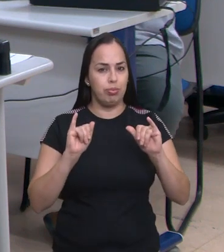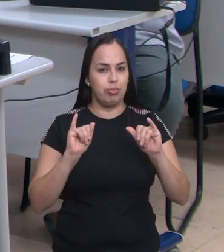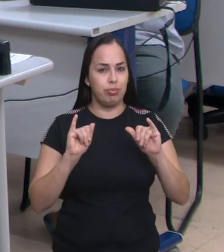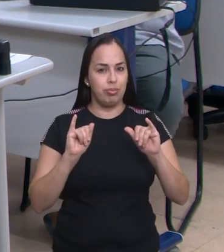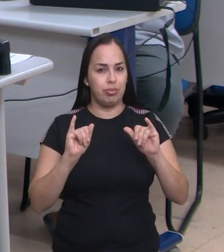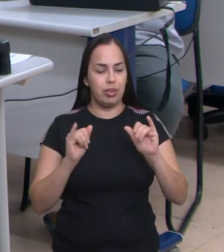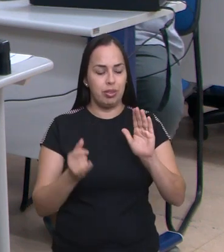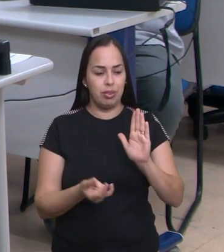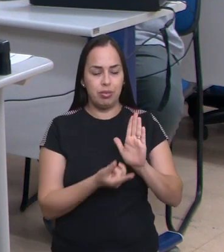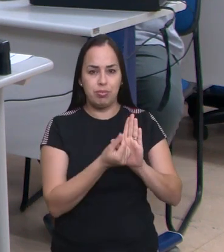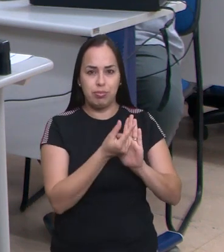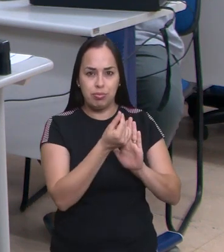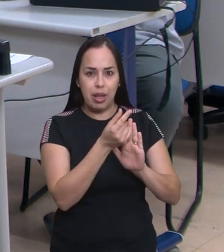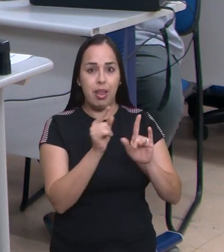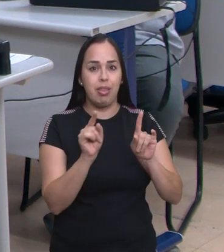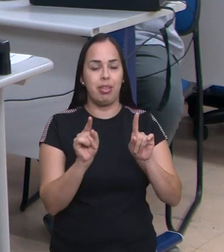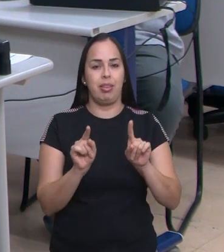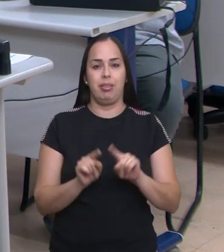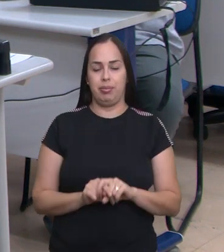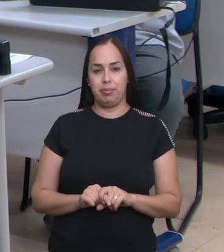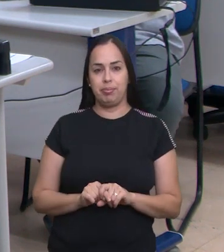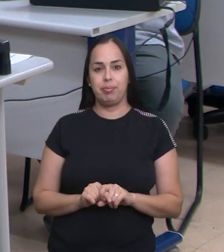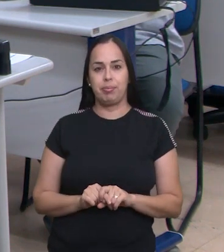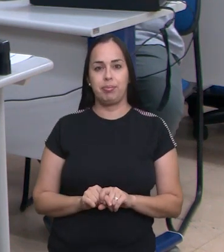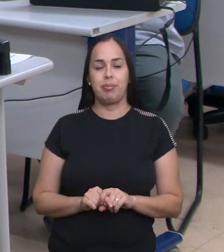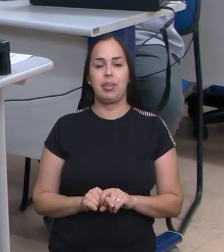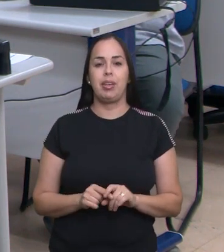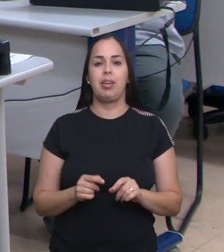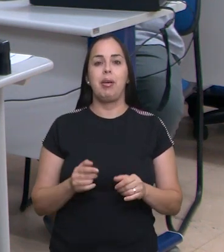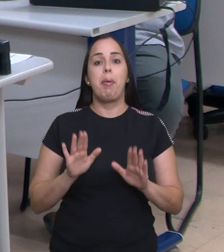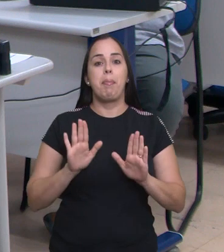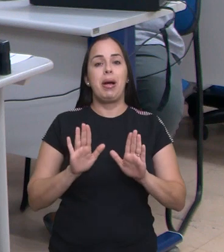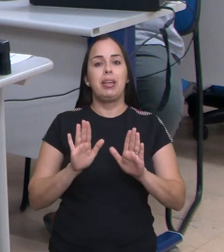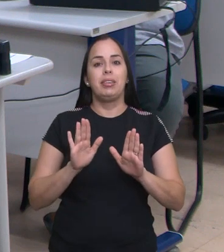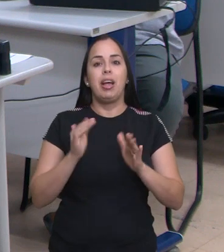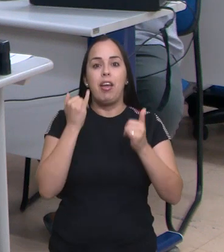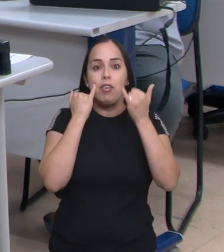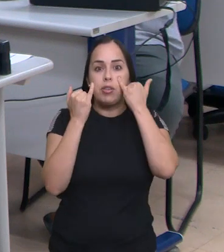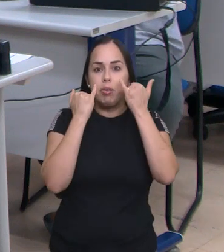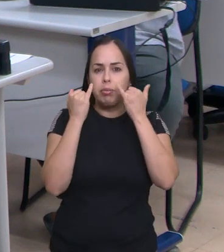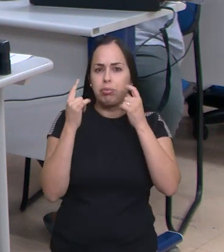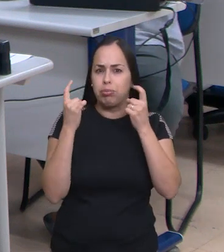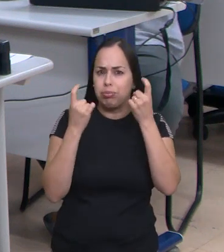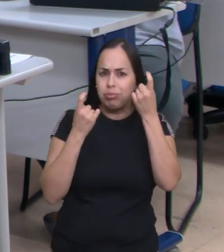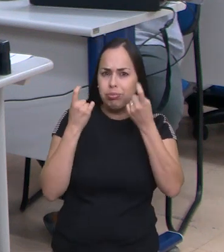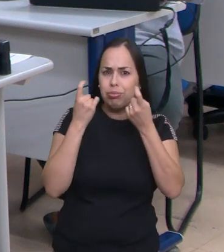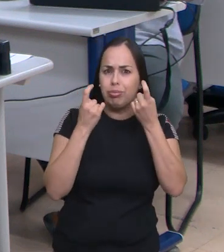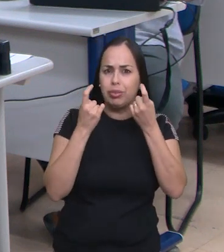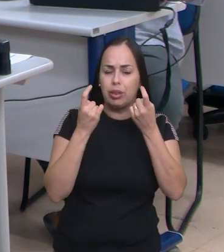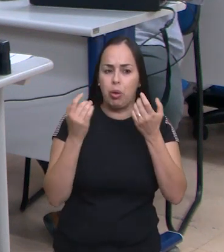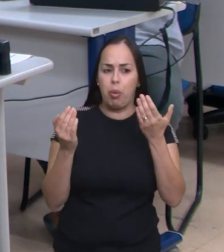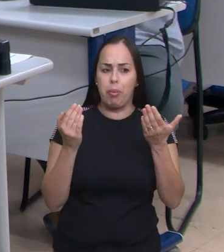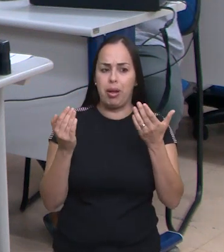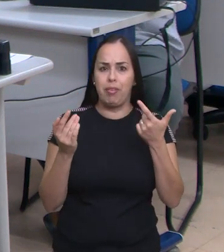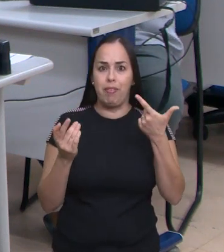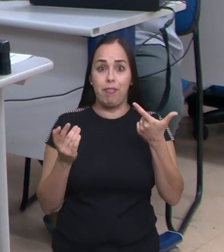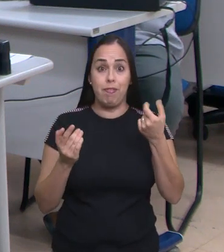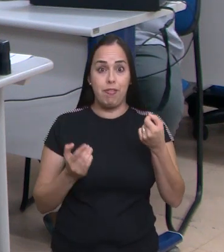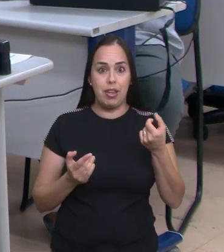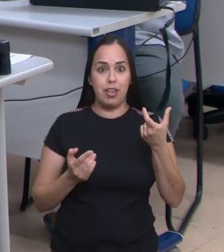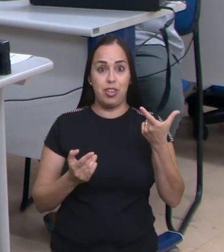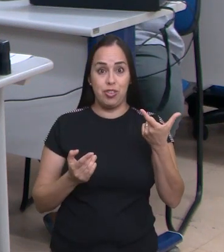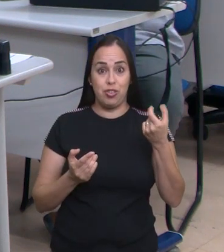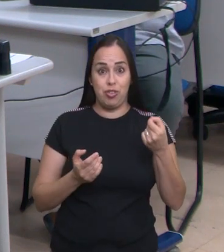de contas das ações do órgão no ano de 2021. O dado preocupante é que, no comparativo com 2020,